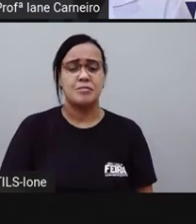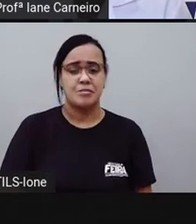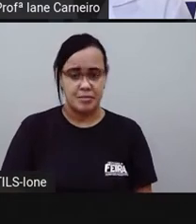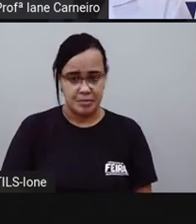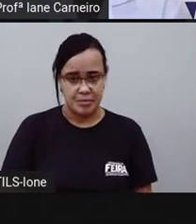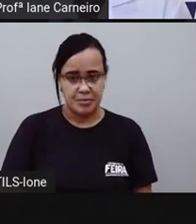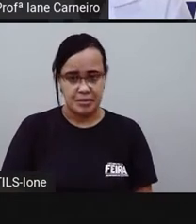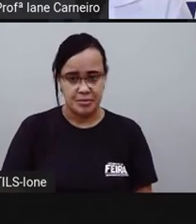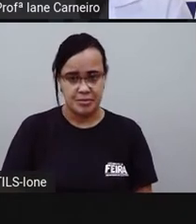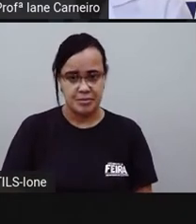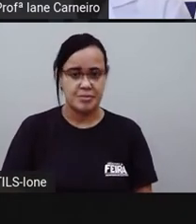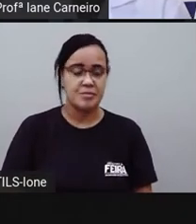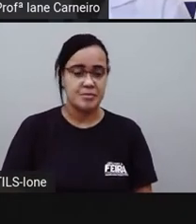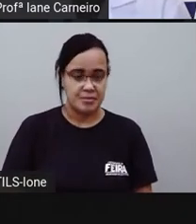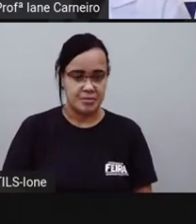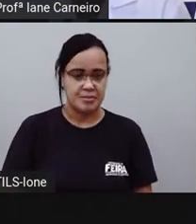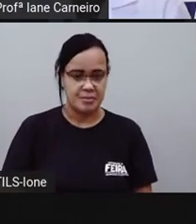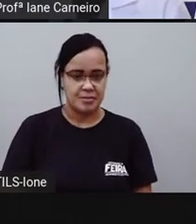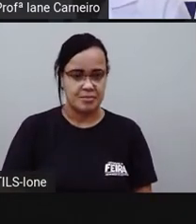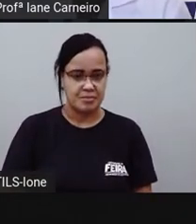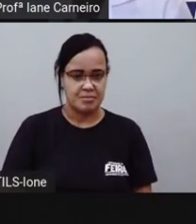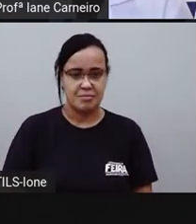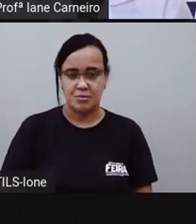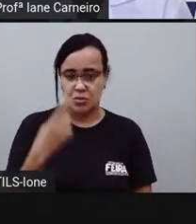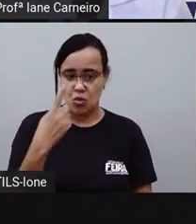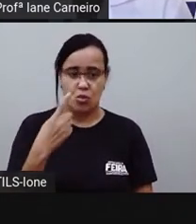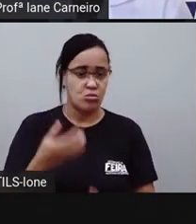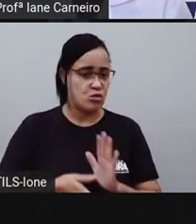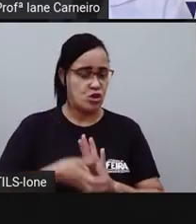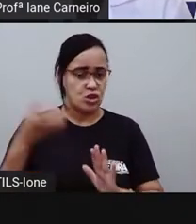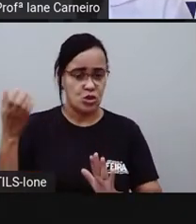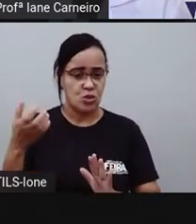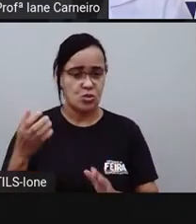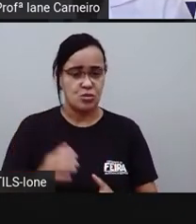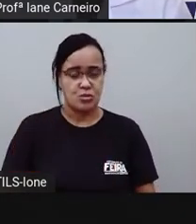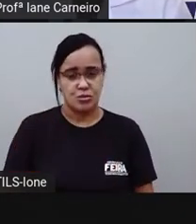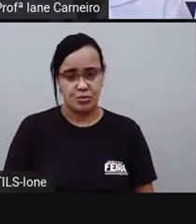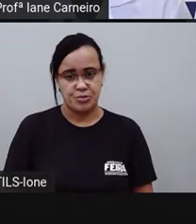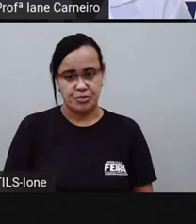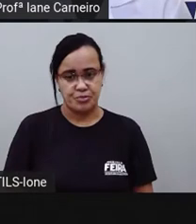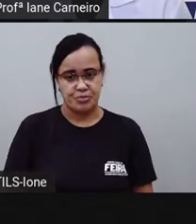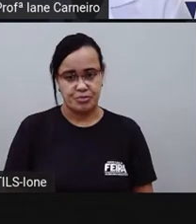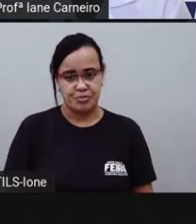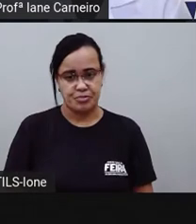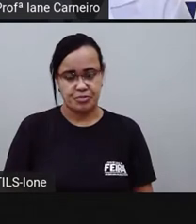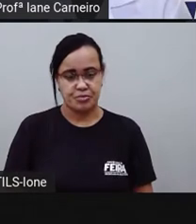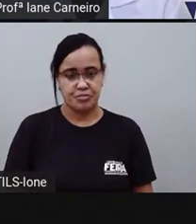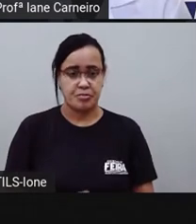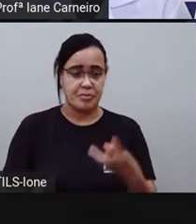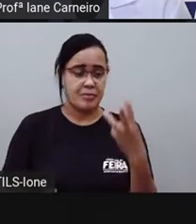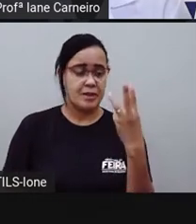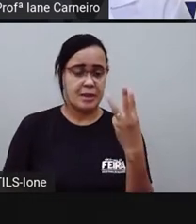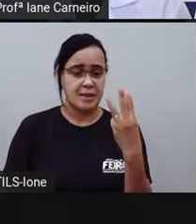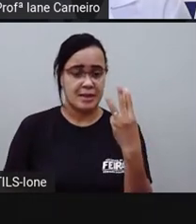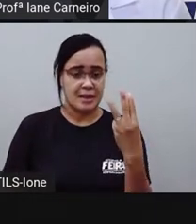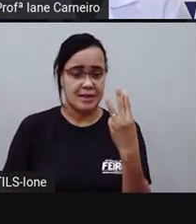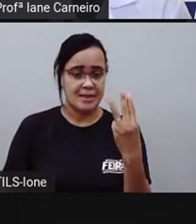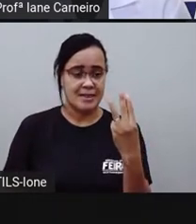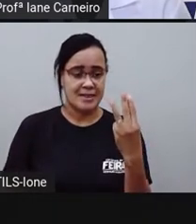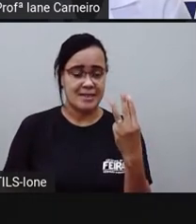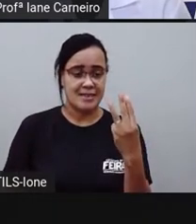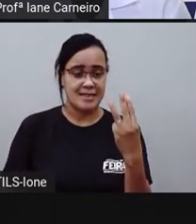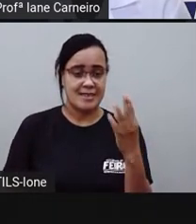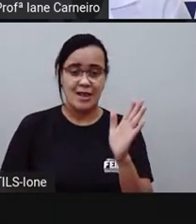ó. Pronto, retirei um palito. E agora, com esses três palitos, que figura, que